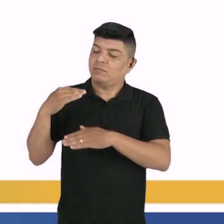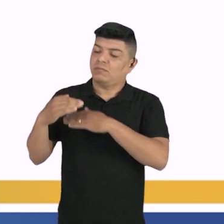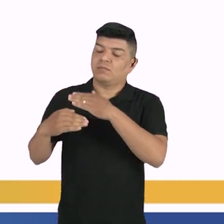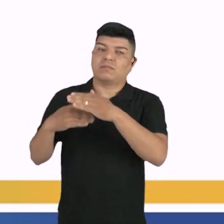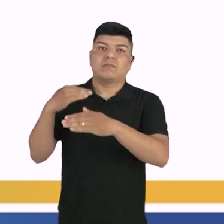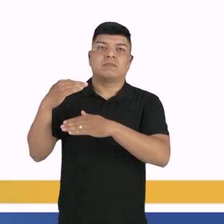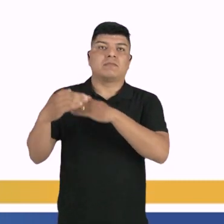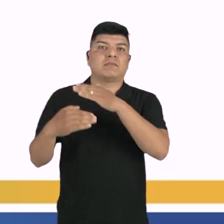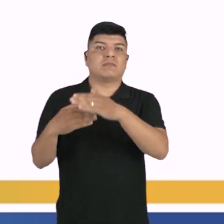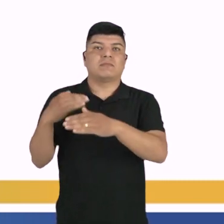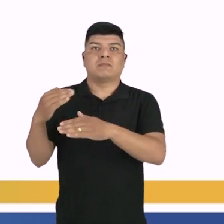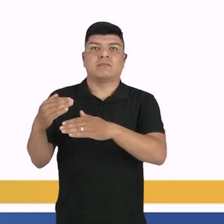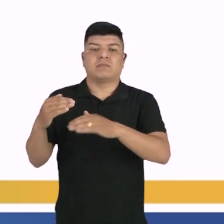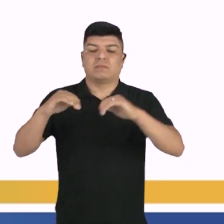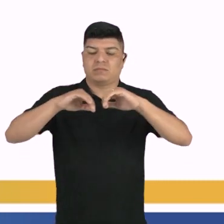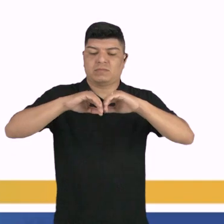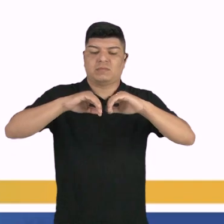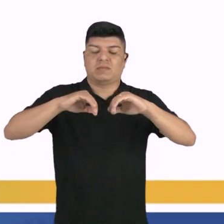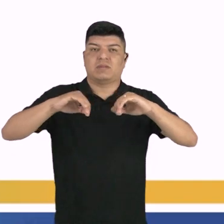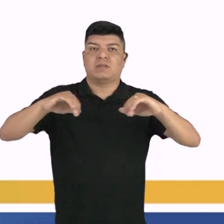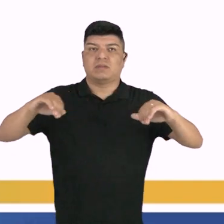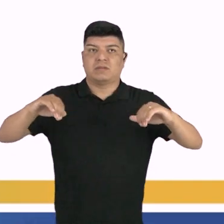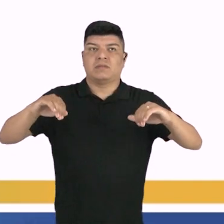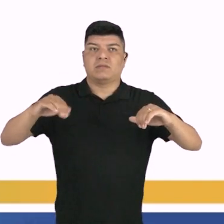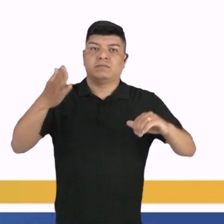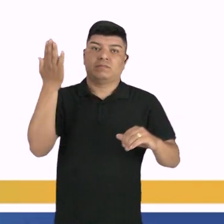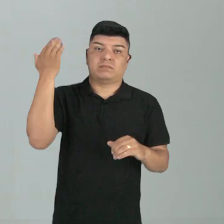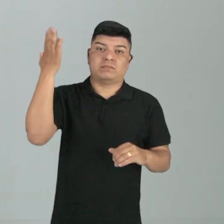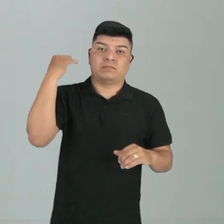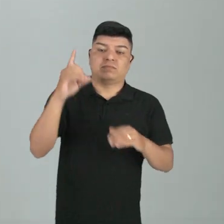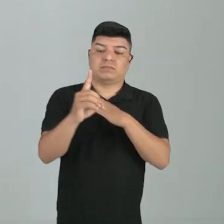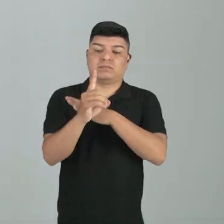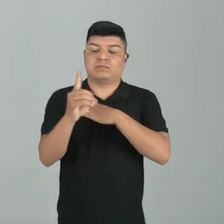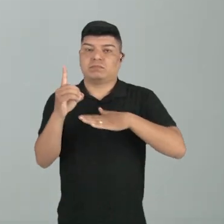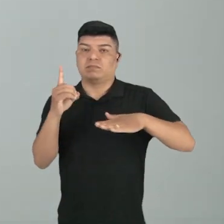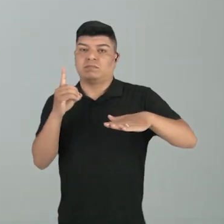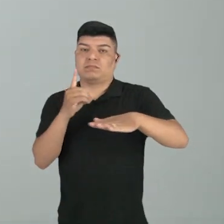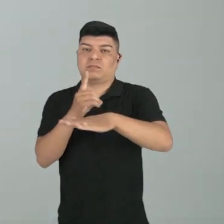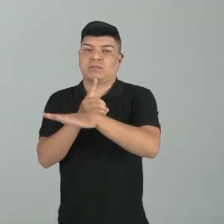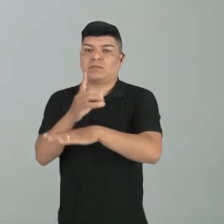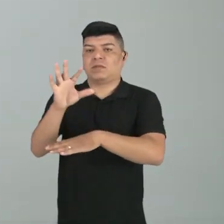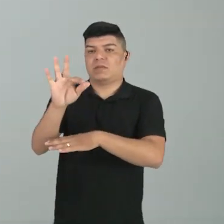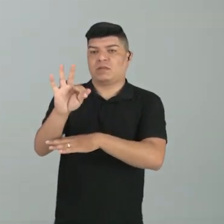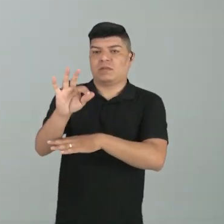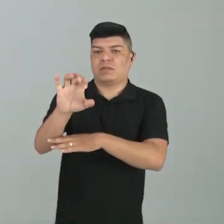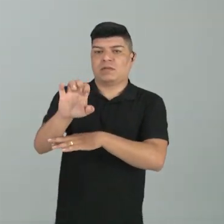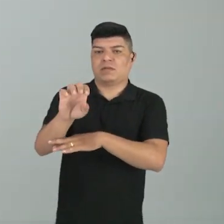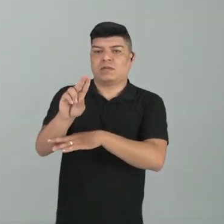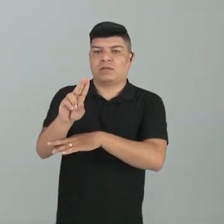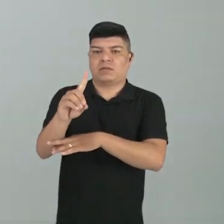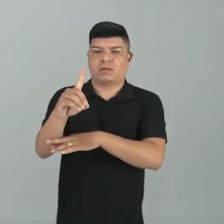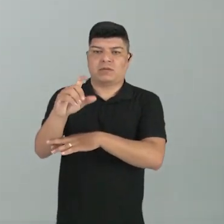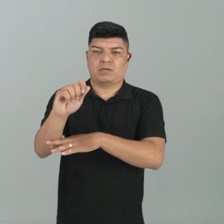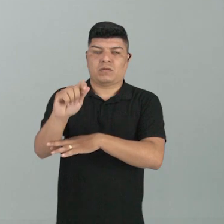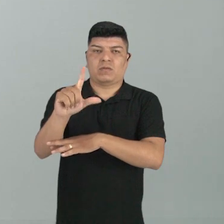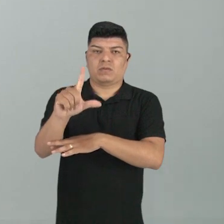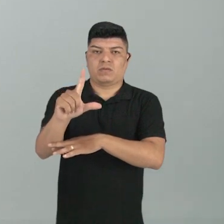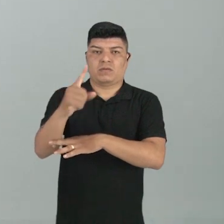de desagregação da antiga sociedade feudal, em que o poder, em que